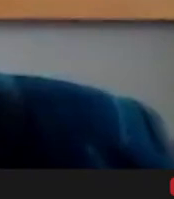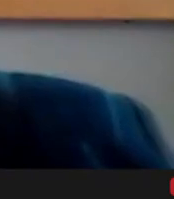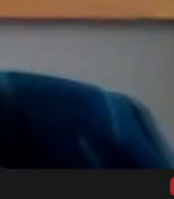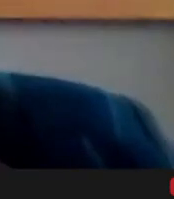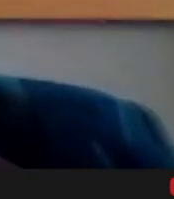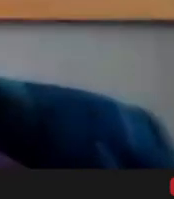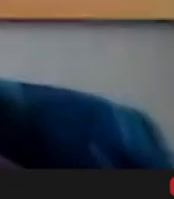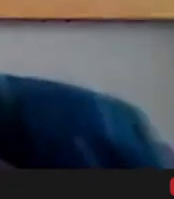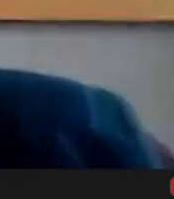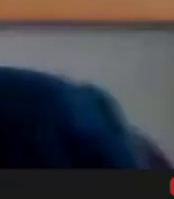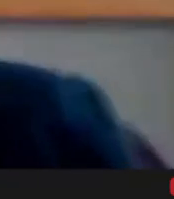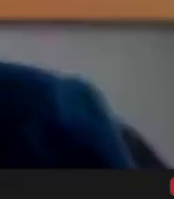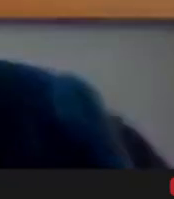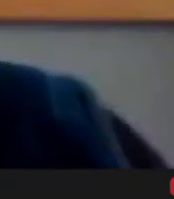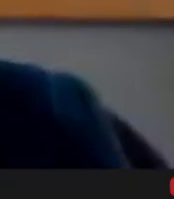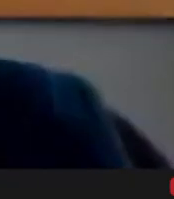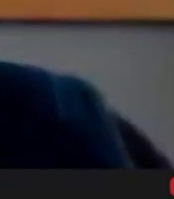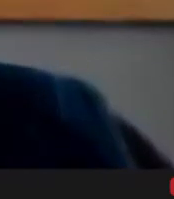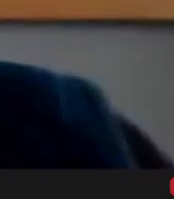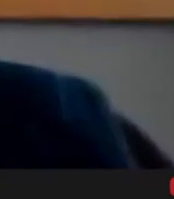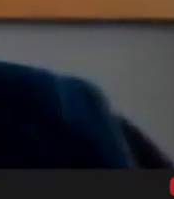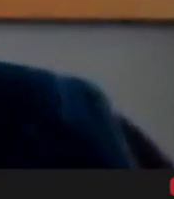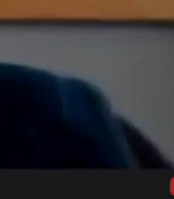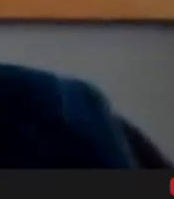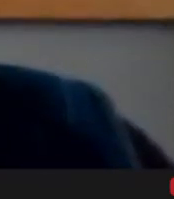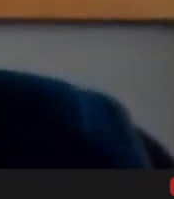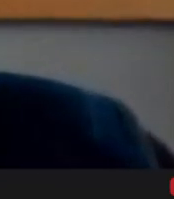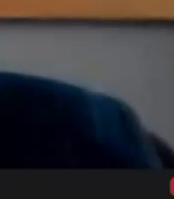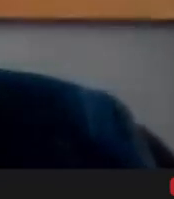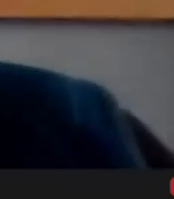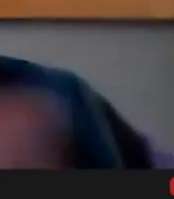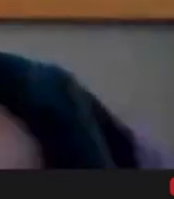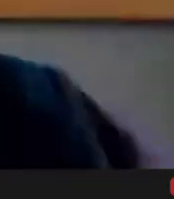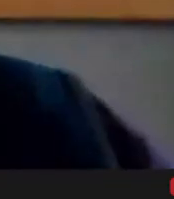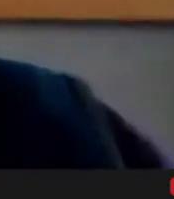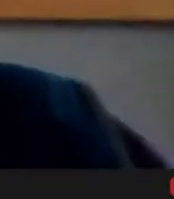da audiência. Alguns vão ter que sair mais cedo. O Gabeiro já disse que vai ter que sair